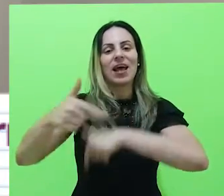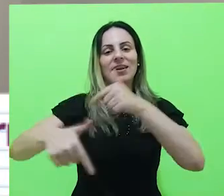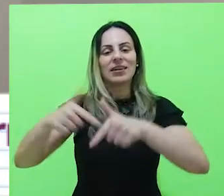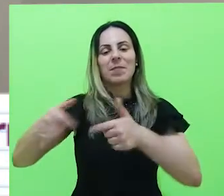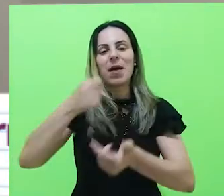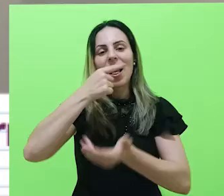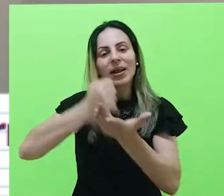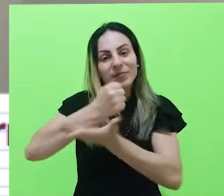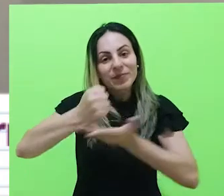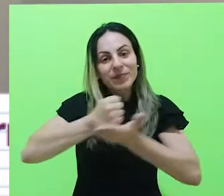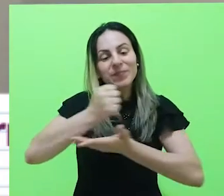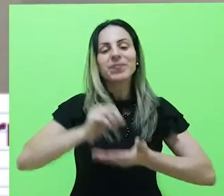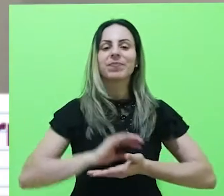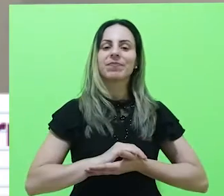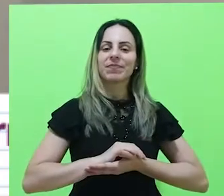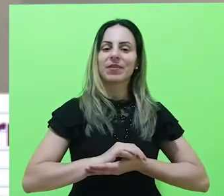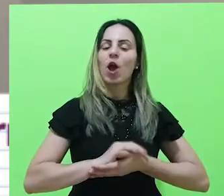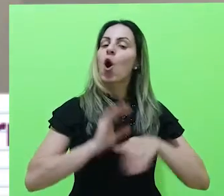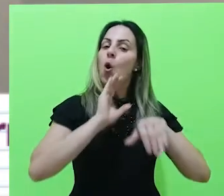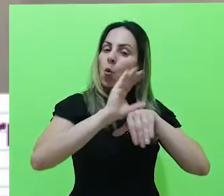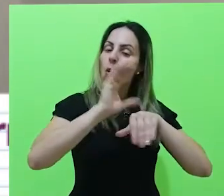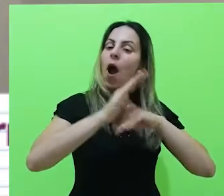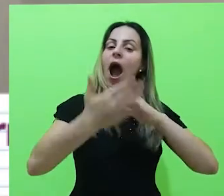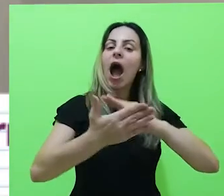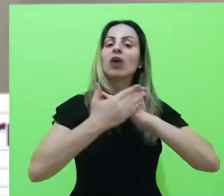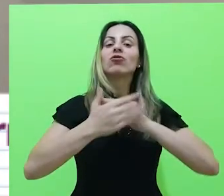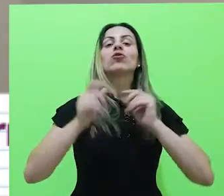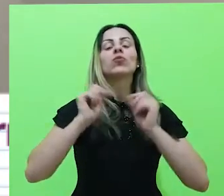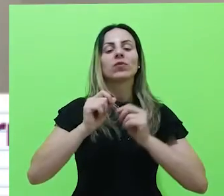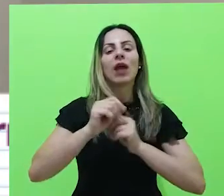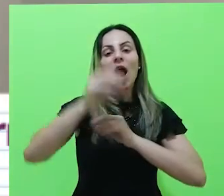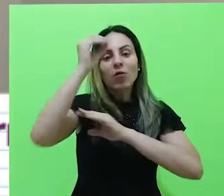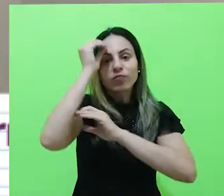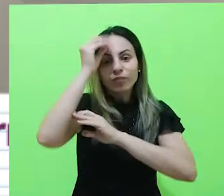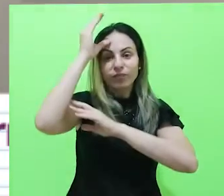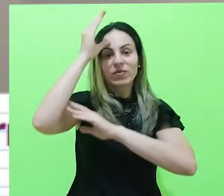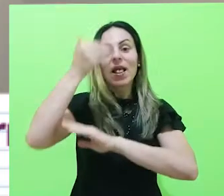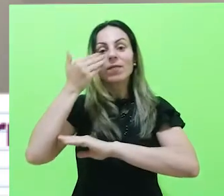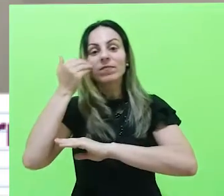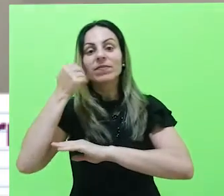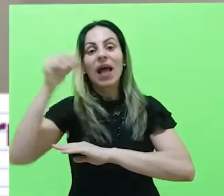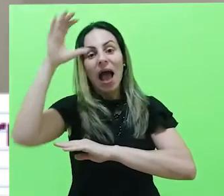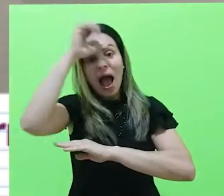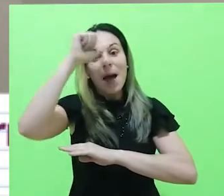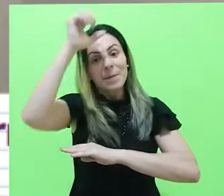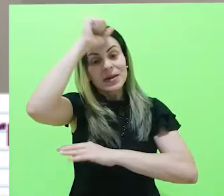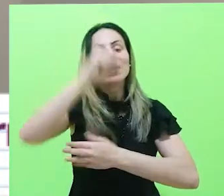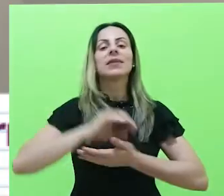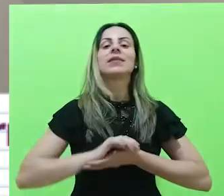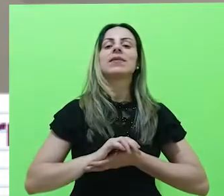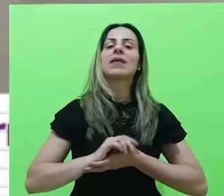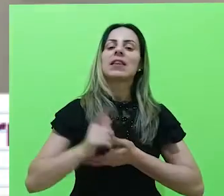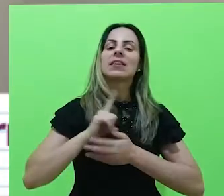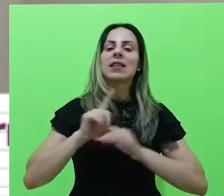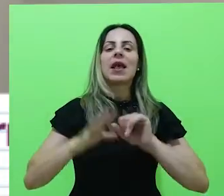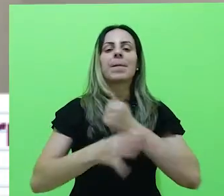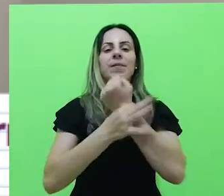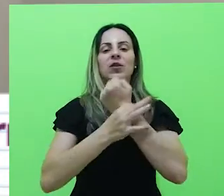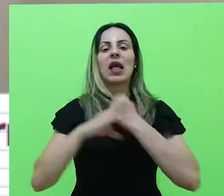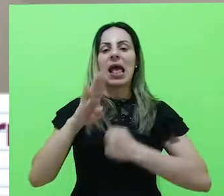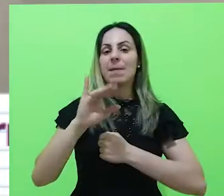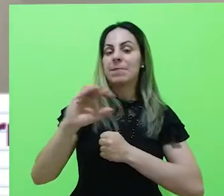nesse mercado de trabalho, né? Então, cursos podem ajudar o candidato a ganhar conhecimento sobre os serviços farmacêuticos,